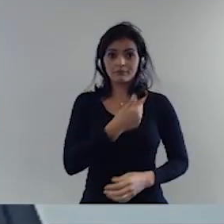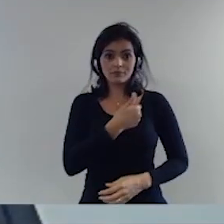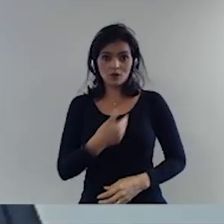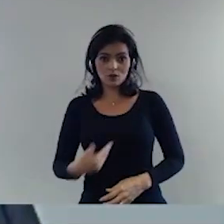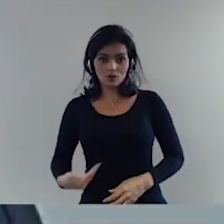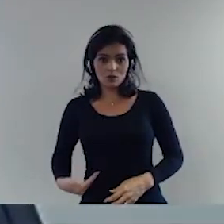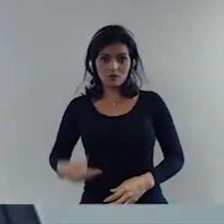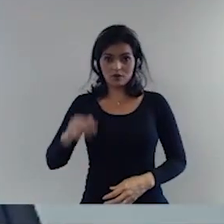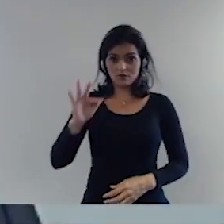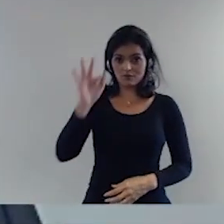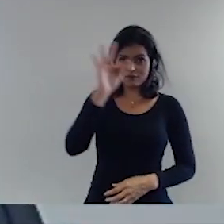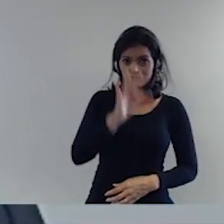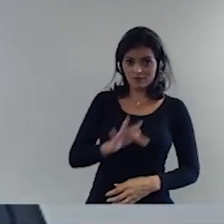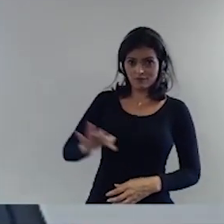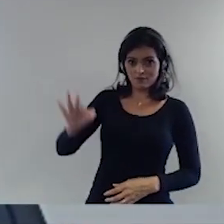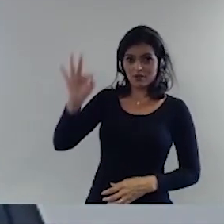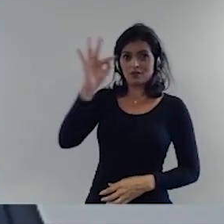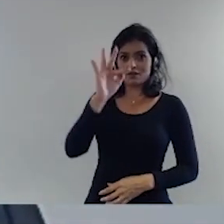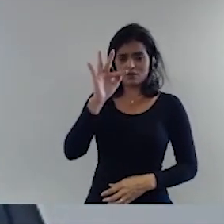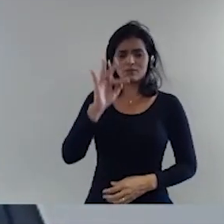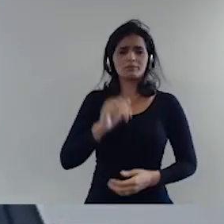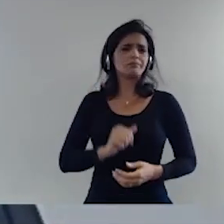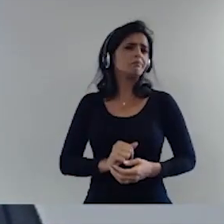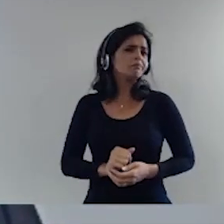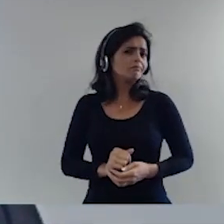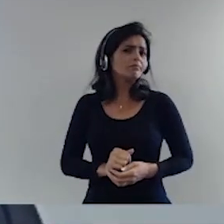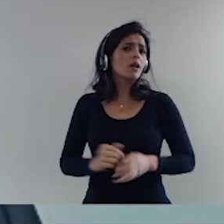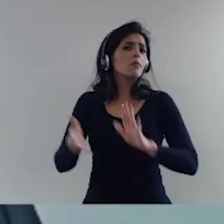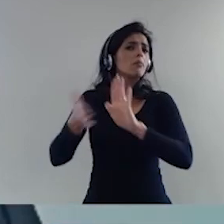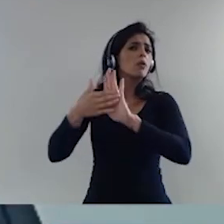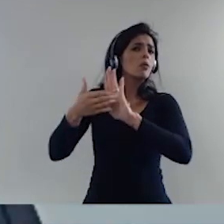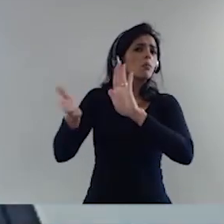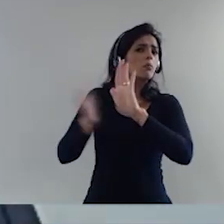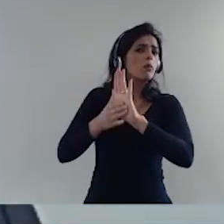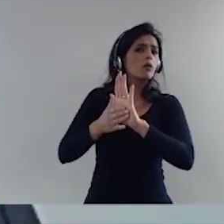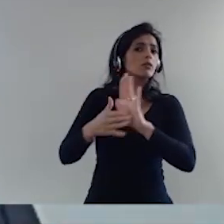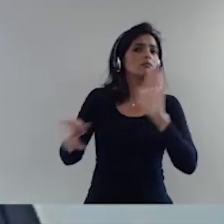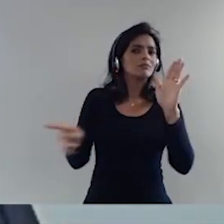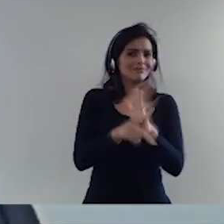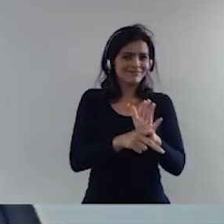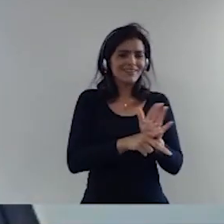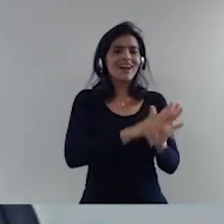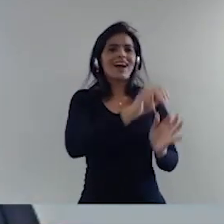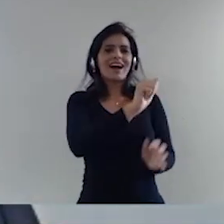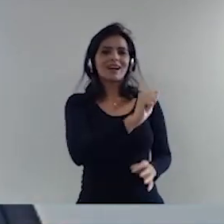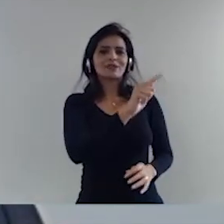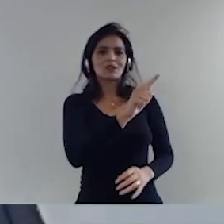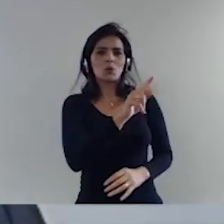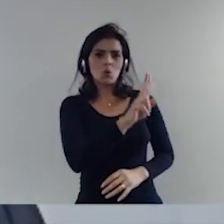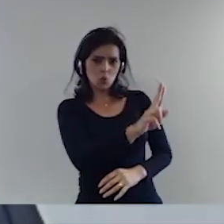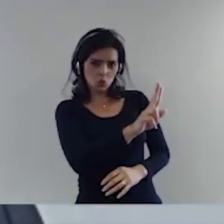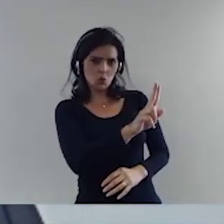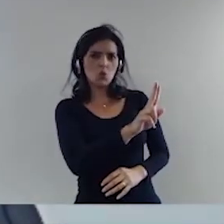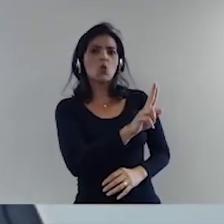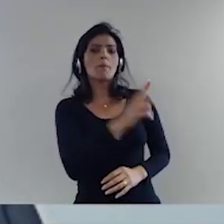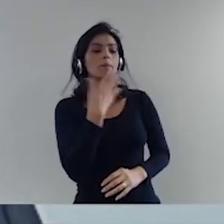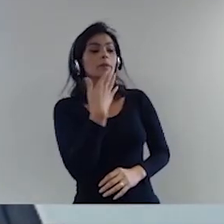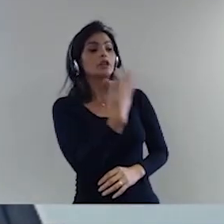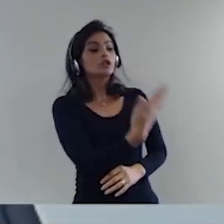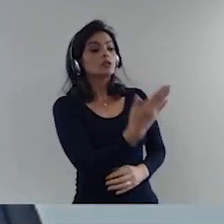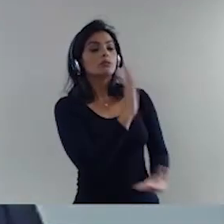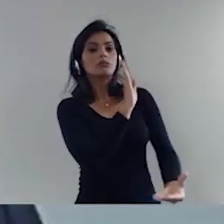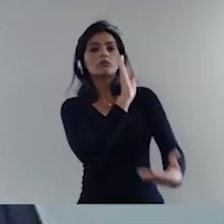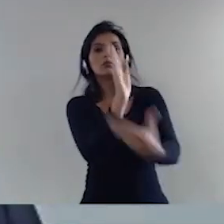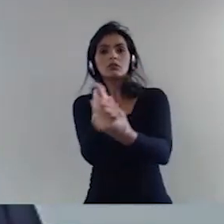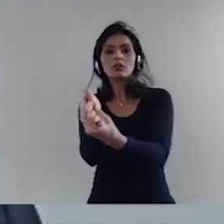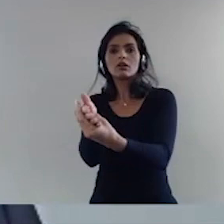governo federal. O governo federal propôs, através da Advocacia da União, uma ação